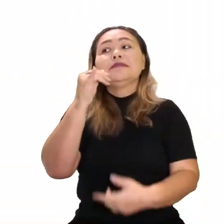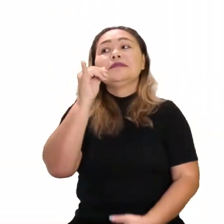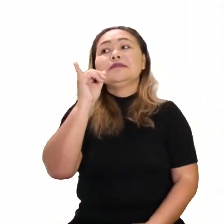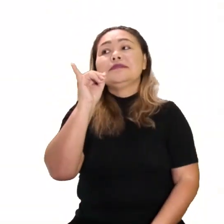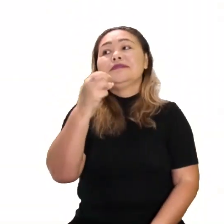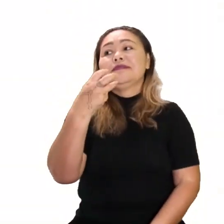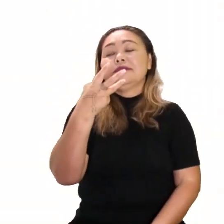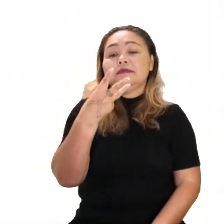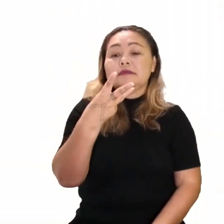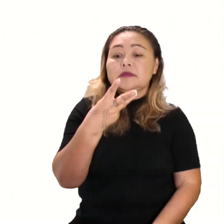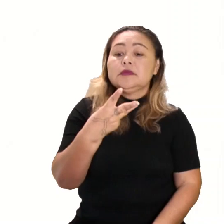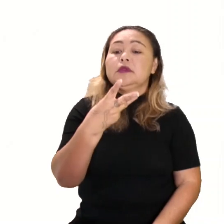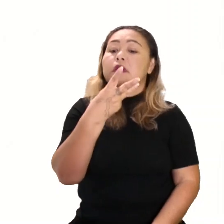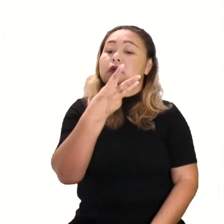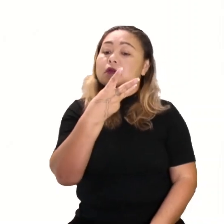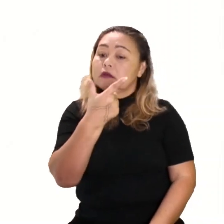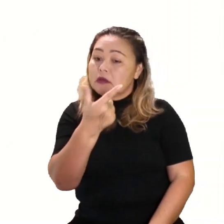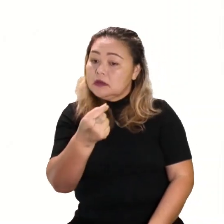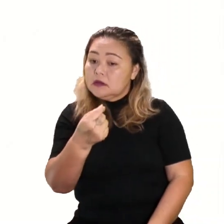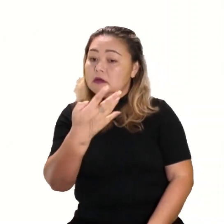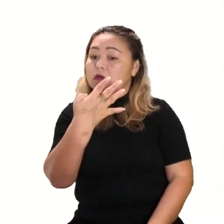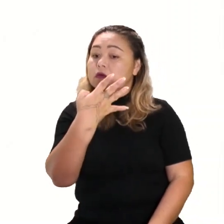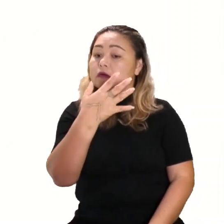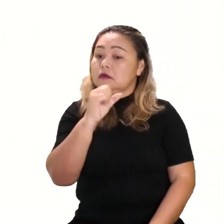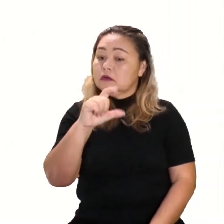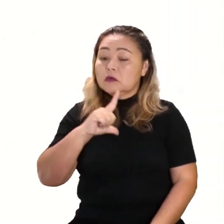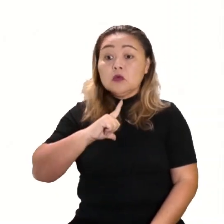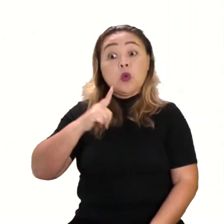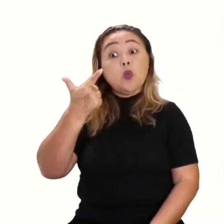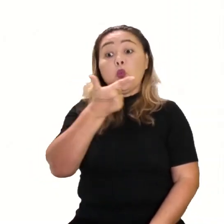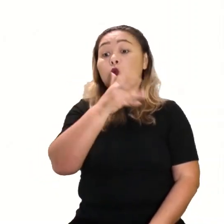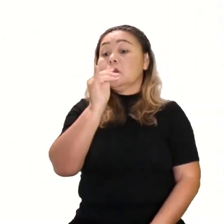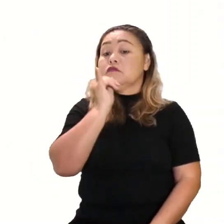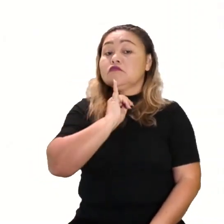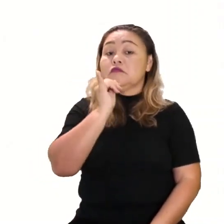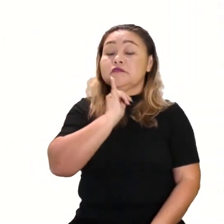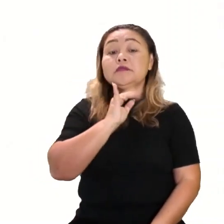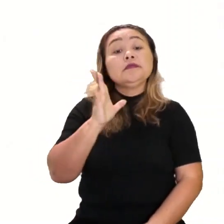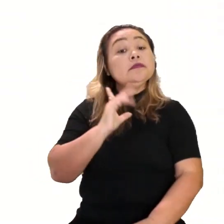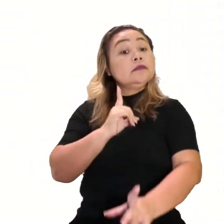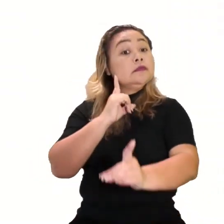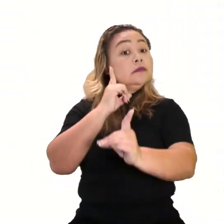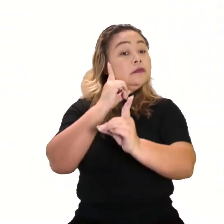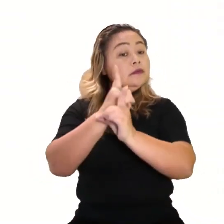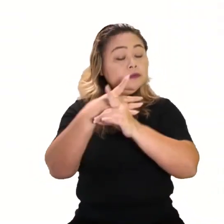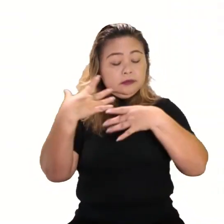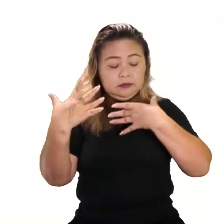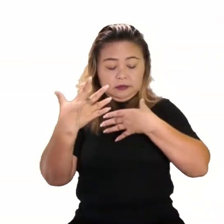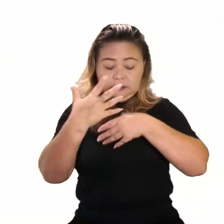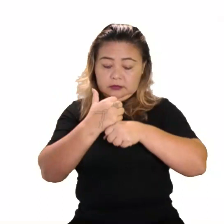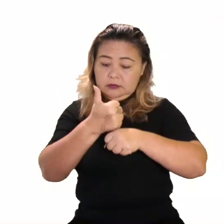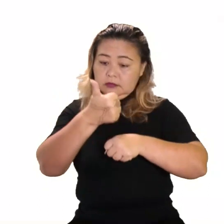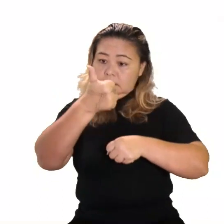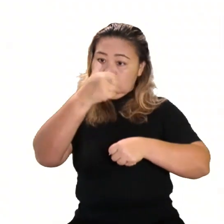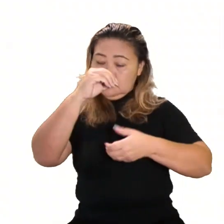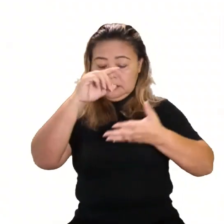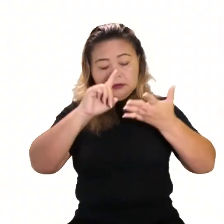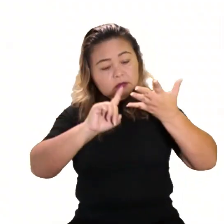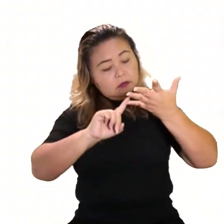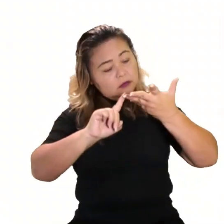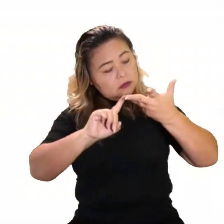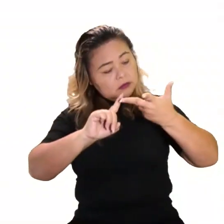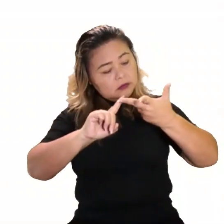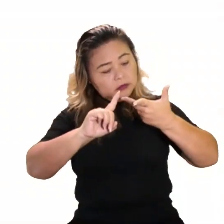320, 480, facinho. Vamos lá agora fazer um outro exemplo. Determine a soma dos 10